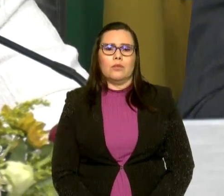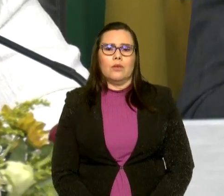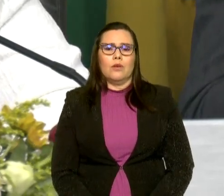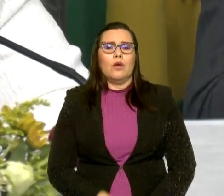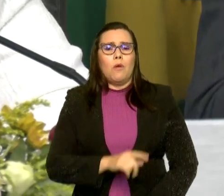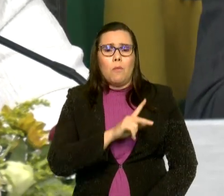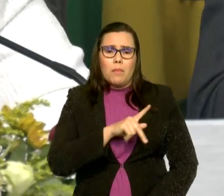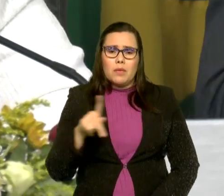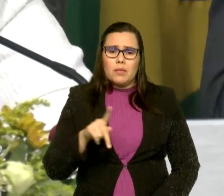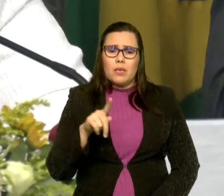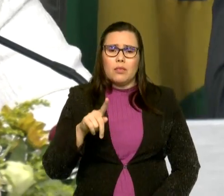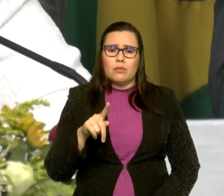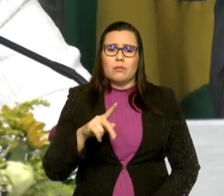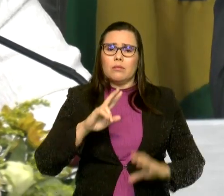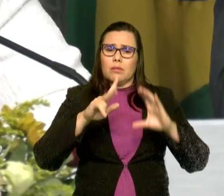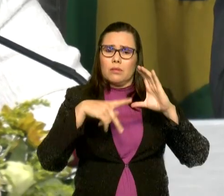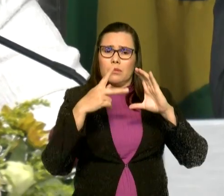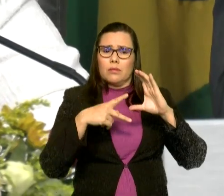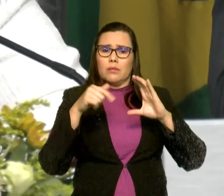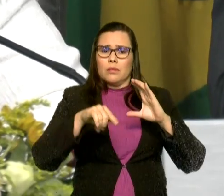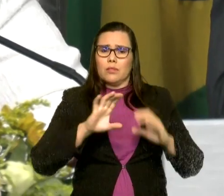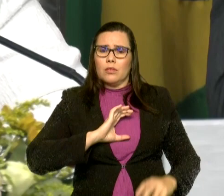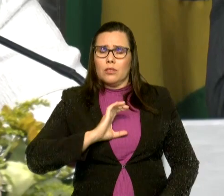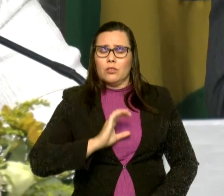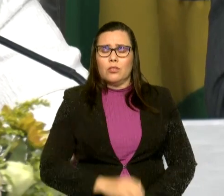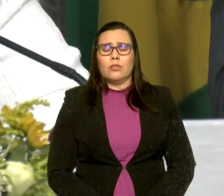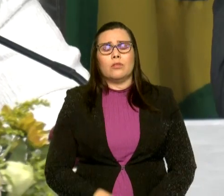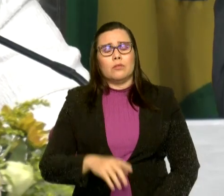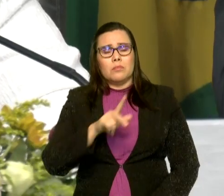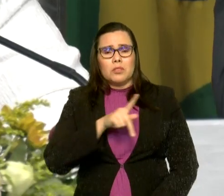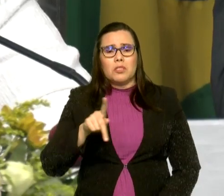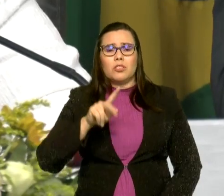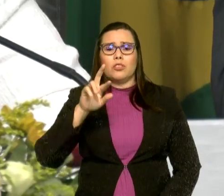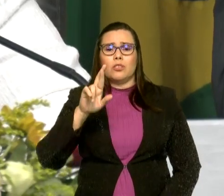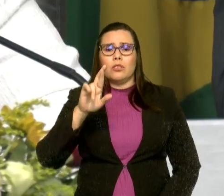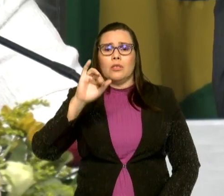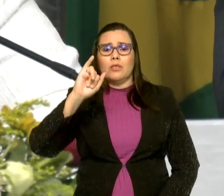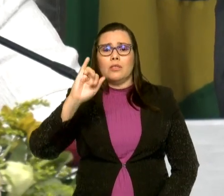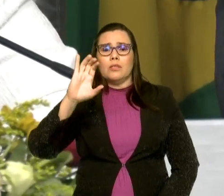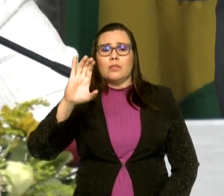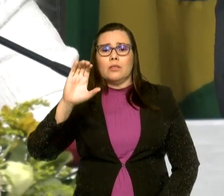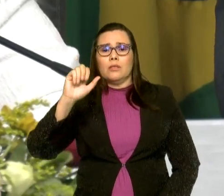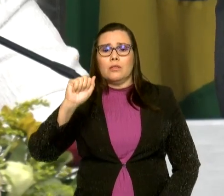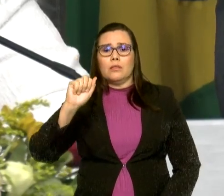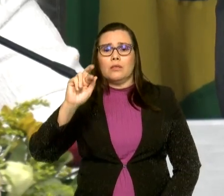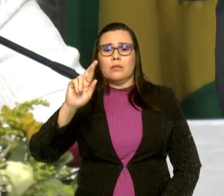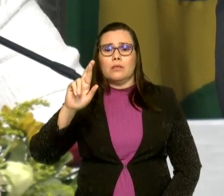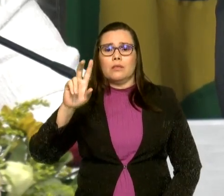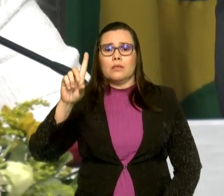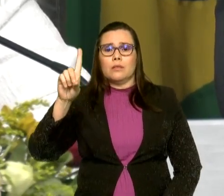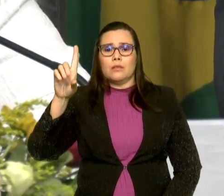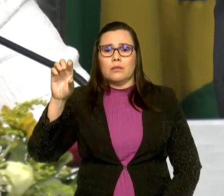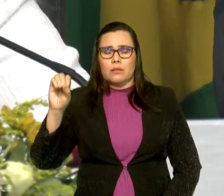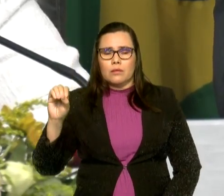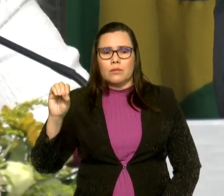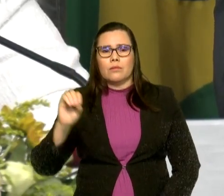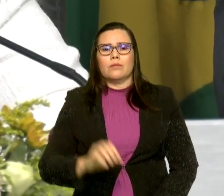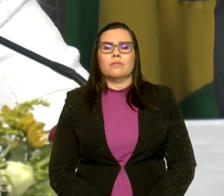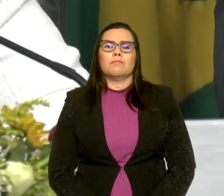Ricardo, que, como já falei, a gente vai falar aqui várias vezes, nos